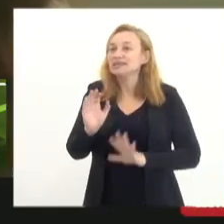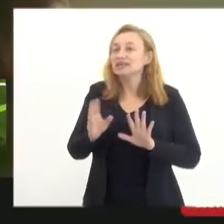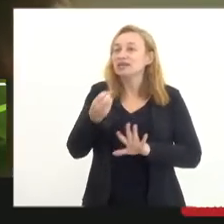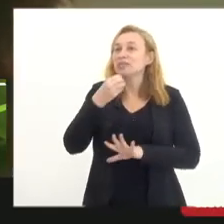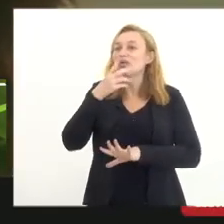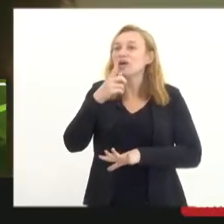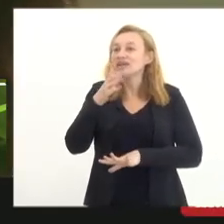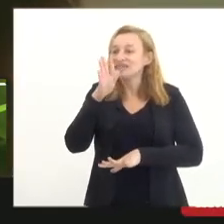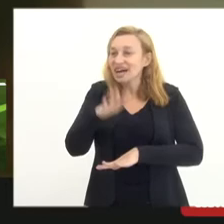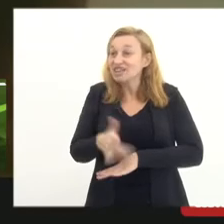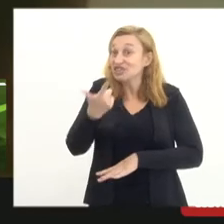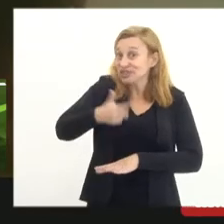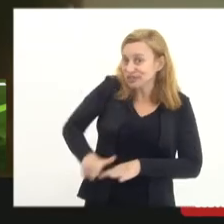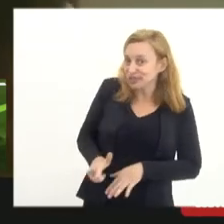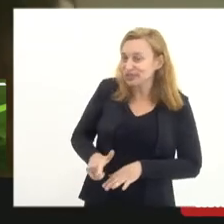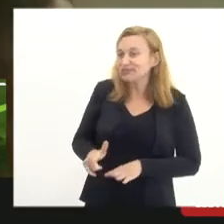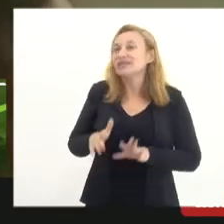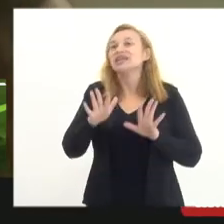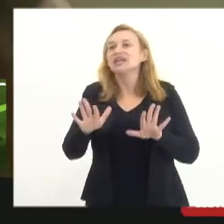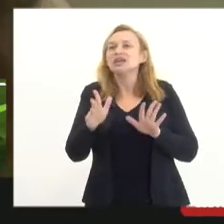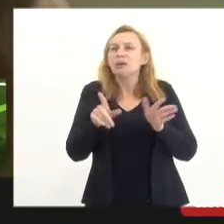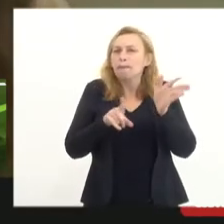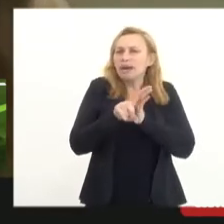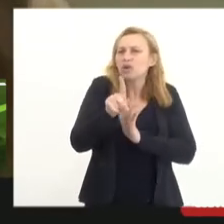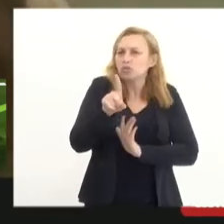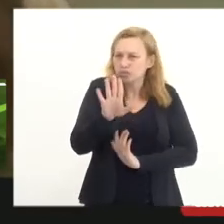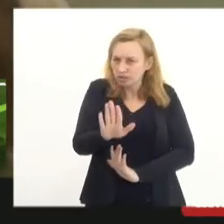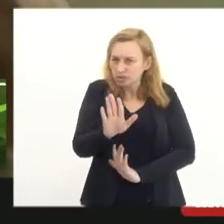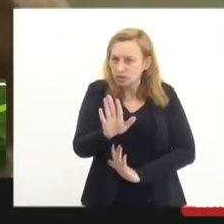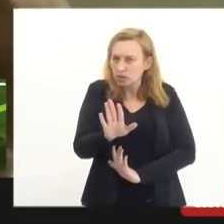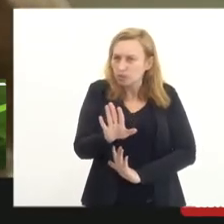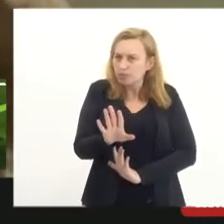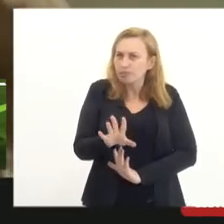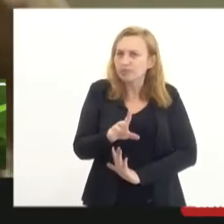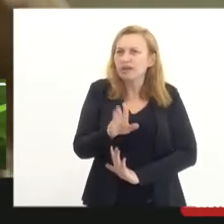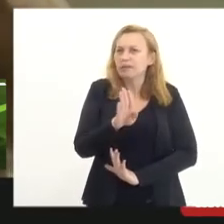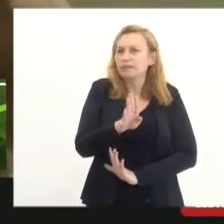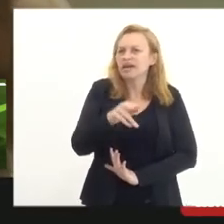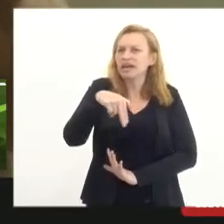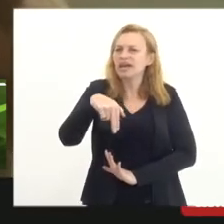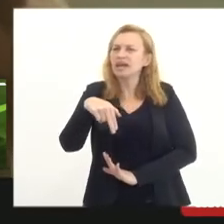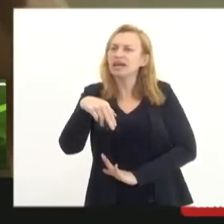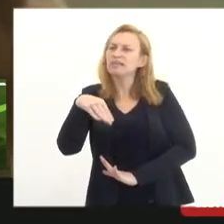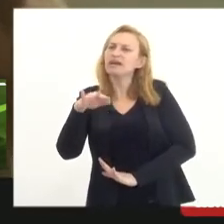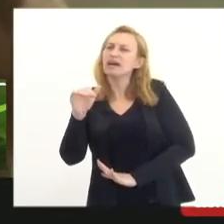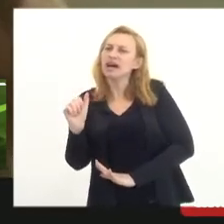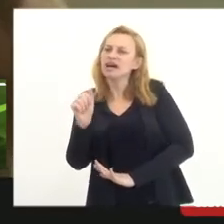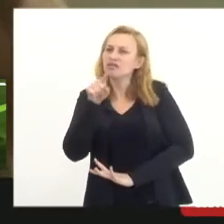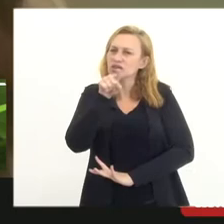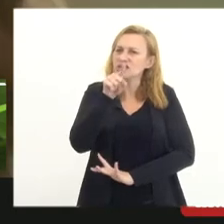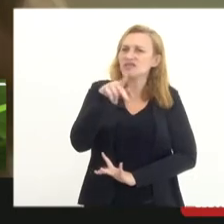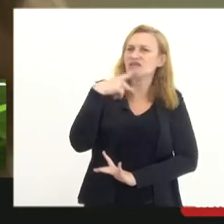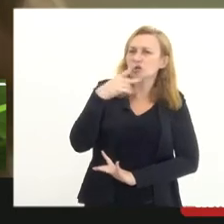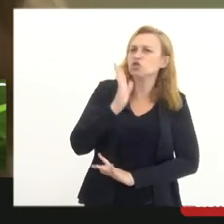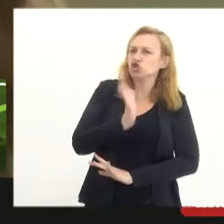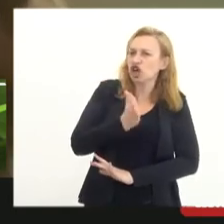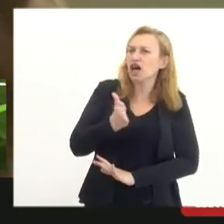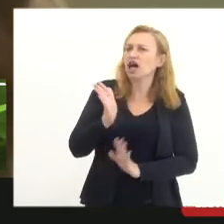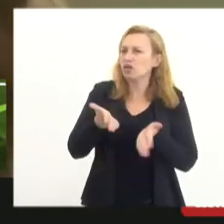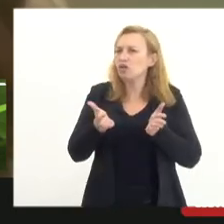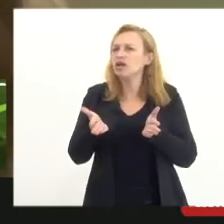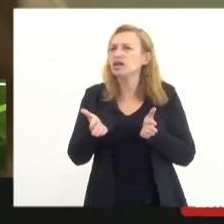outra vez. Deixa eu lhe fazer uma pergunta. No caso desse BMS que você mencionou agora,